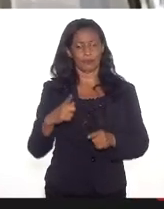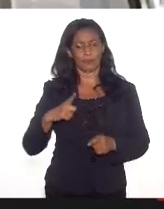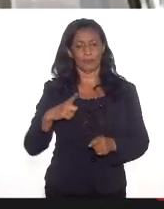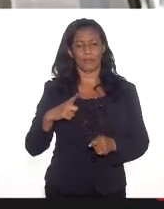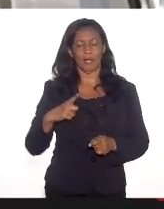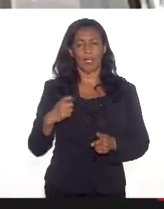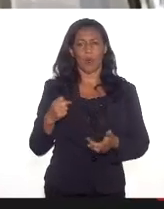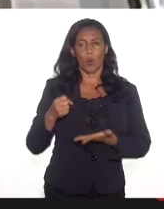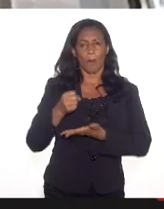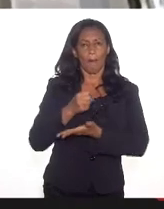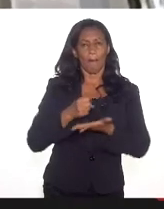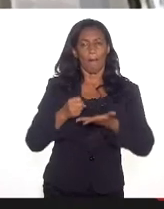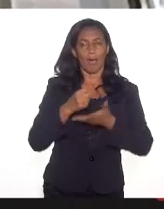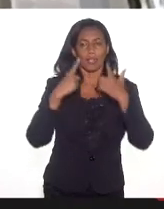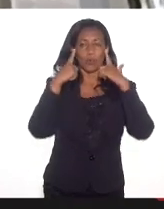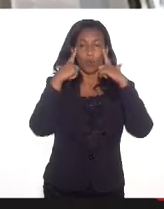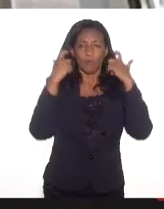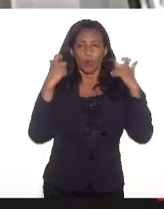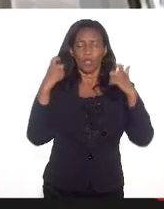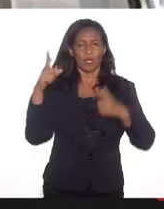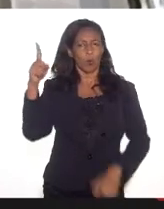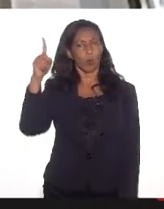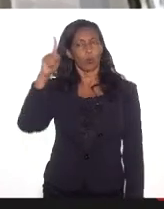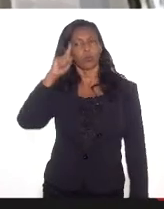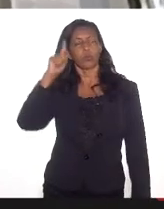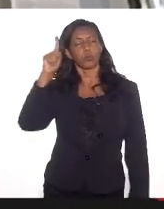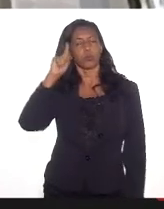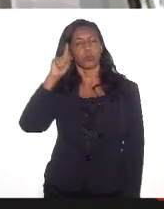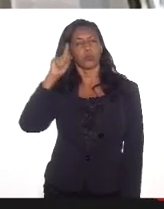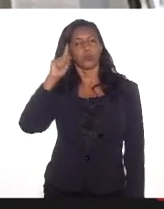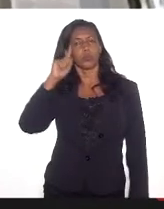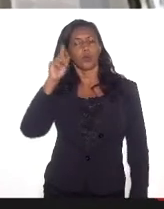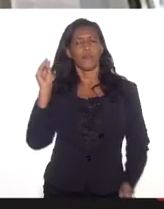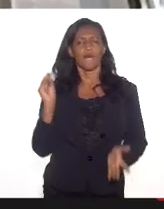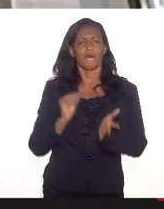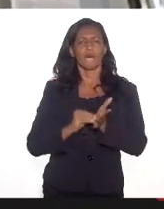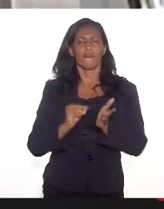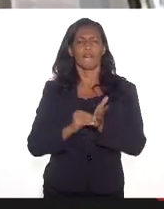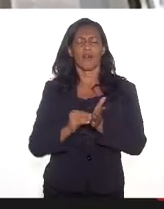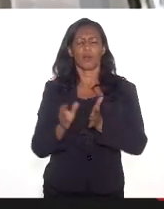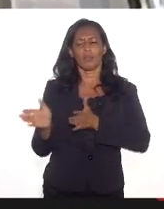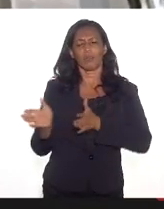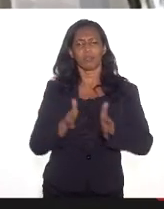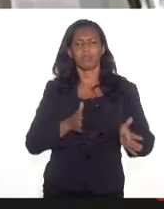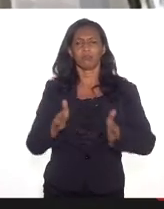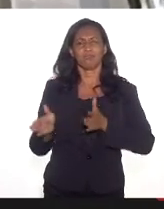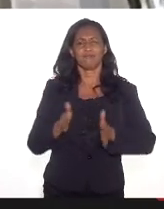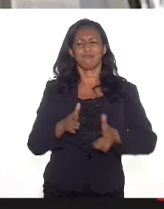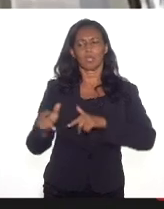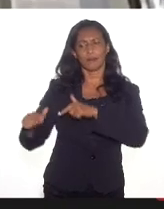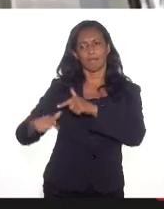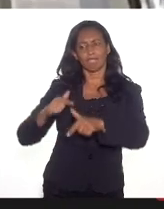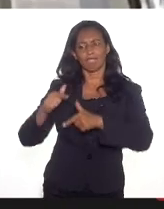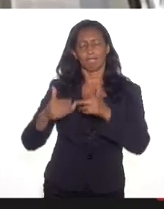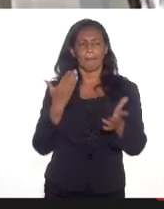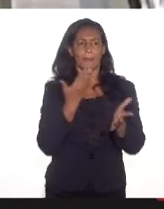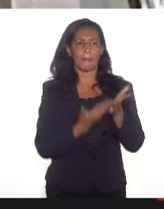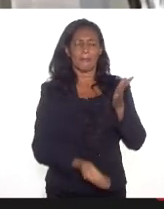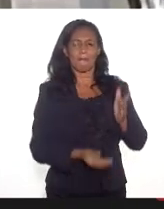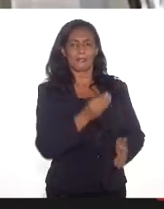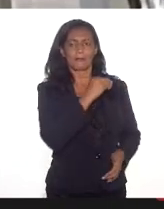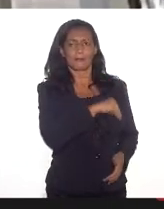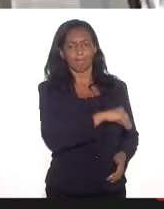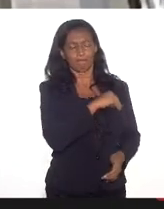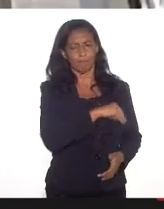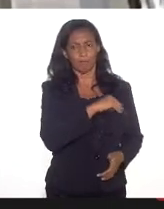baseada nessa violência contínua na falta de acesso a serviços na perda da renda e mais que isso